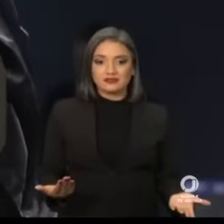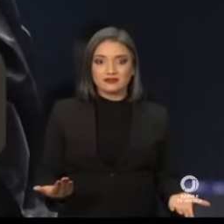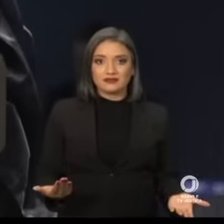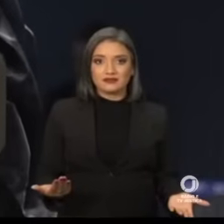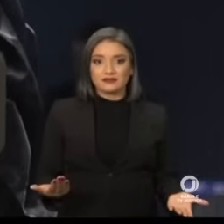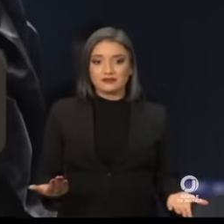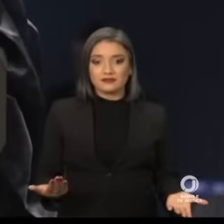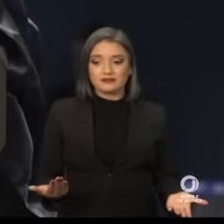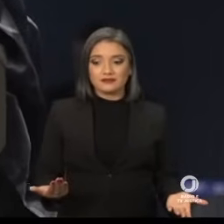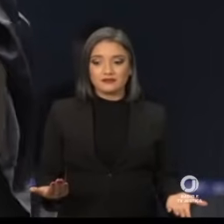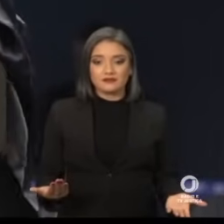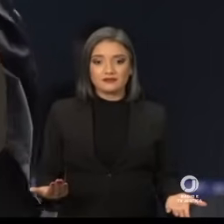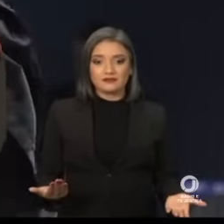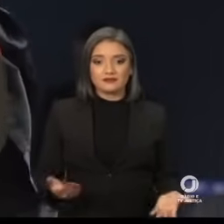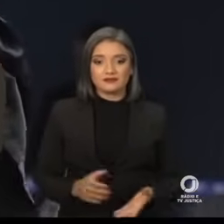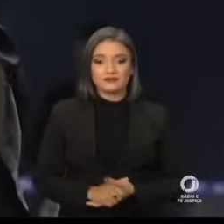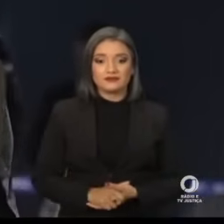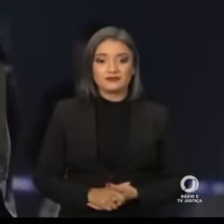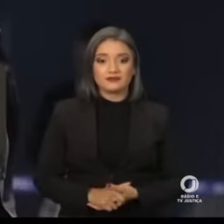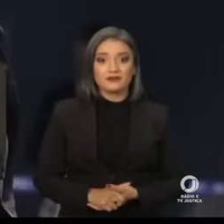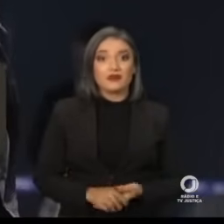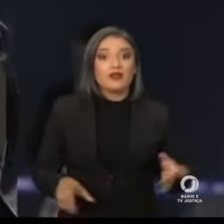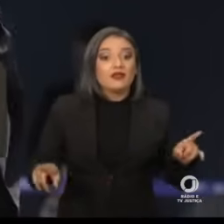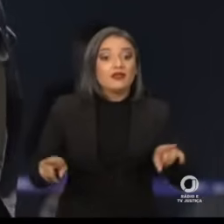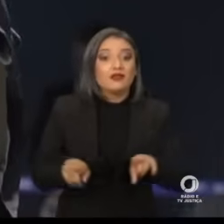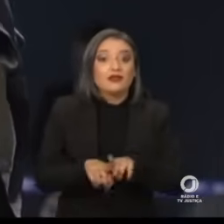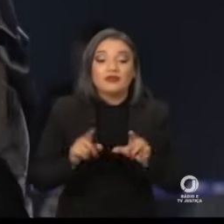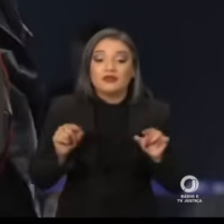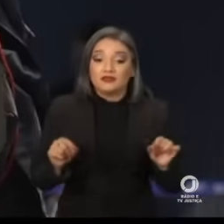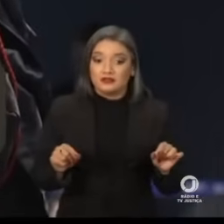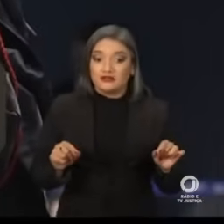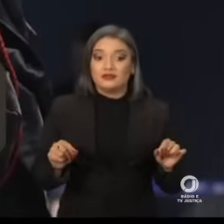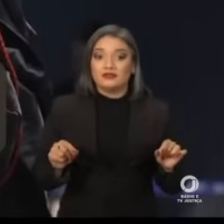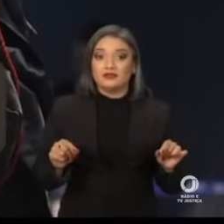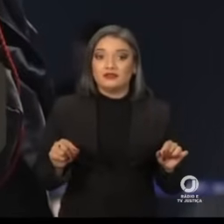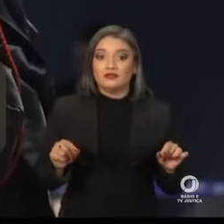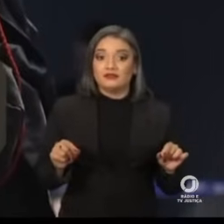eletrônicos. E mais do que isso,